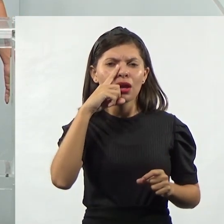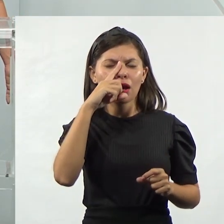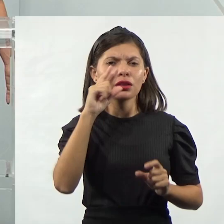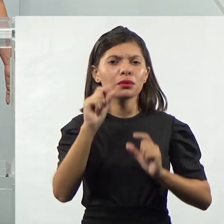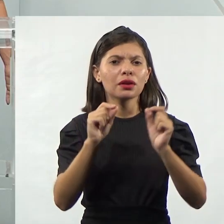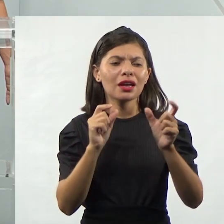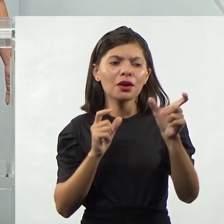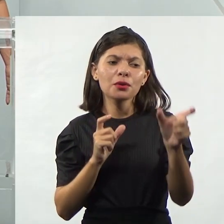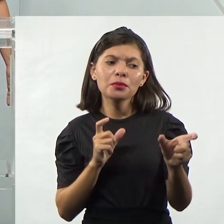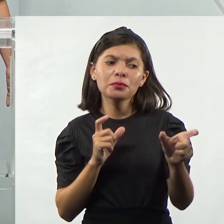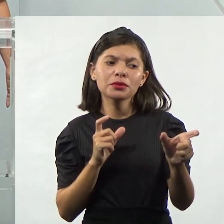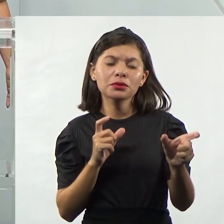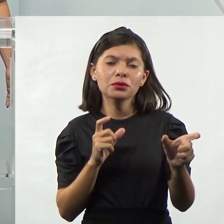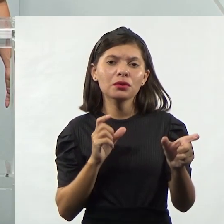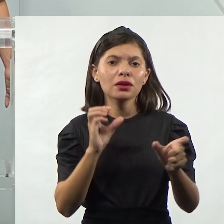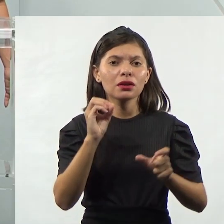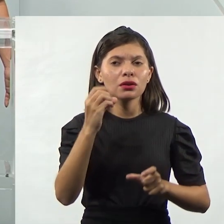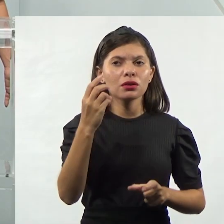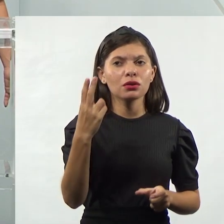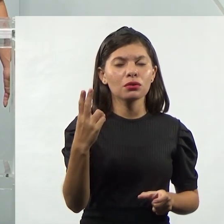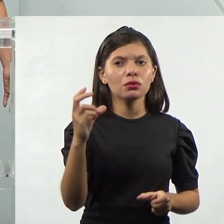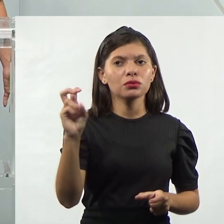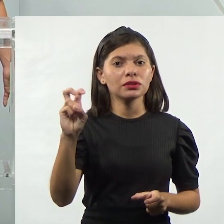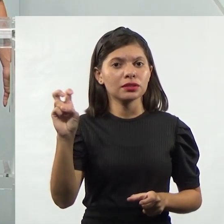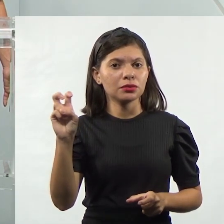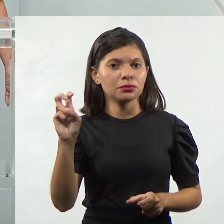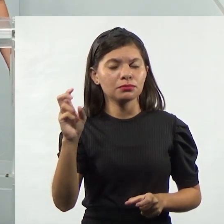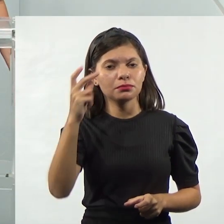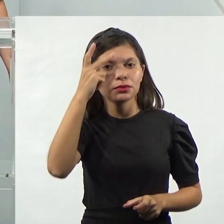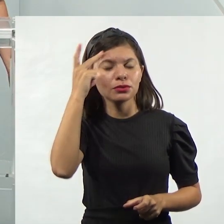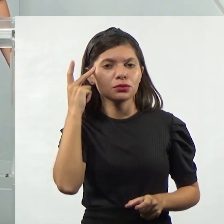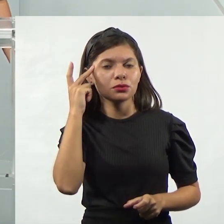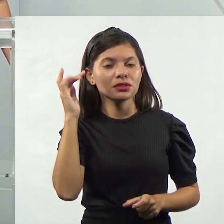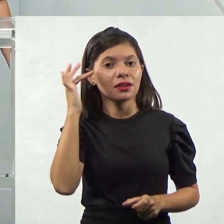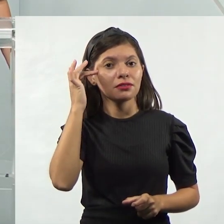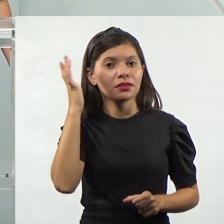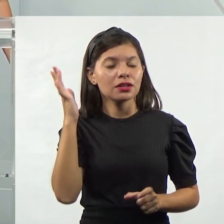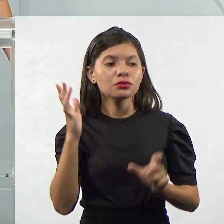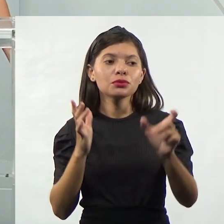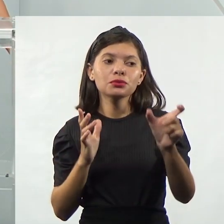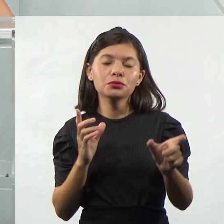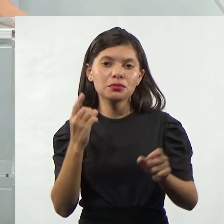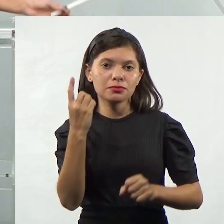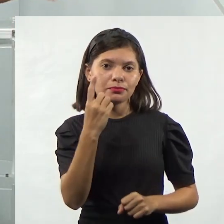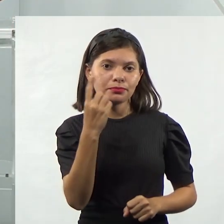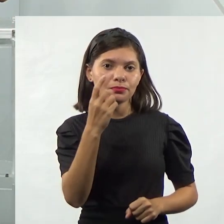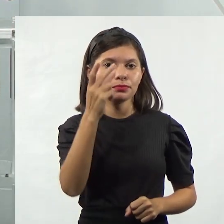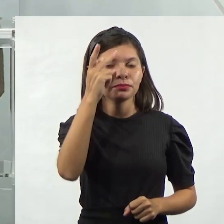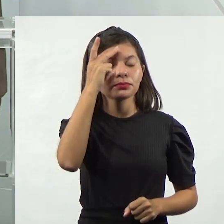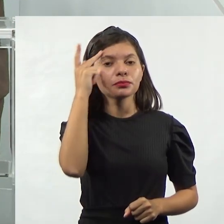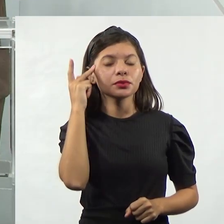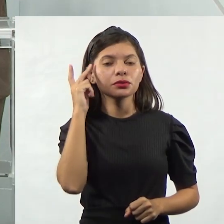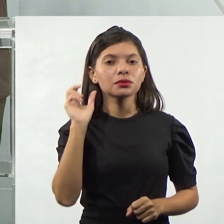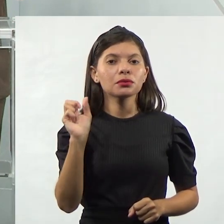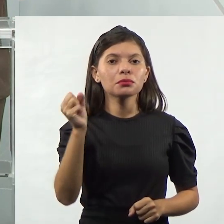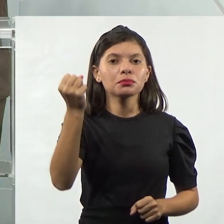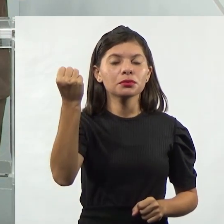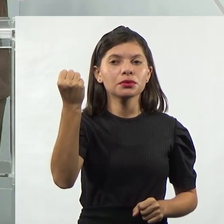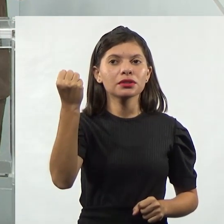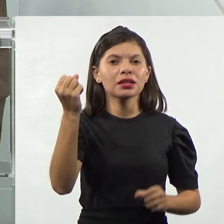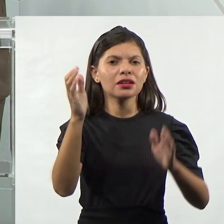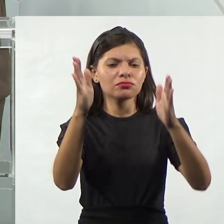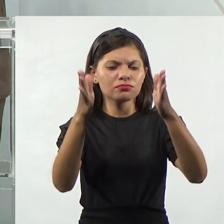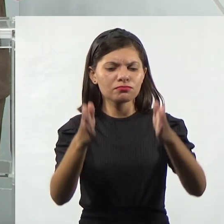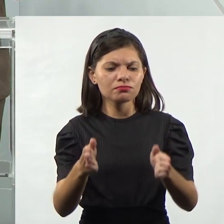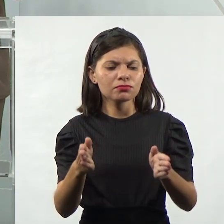corromper uma pessoa ou 5? Mais fácil uma só, né? Então é aquela ideia, se o poder está